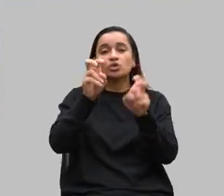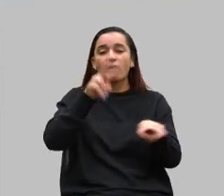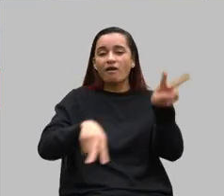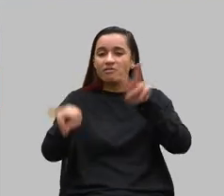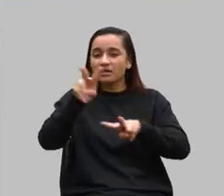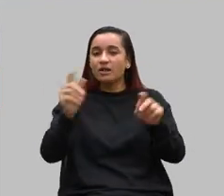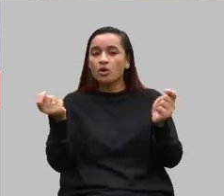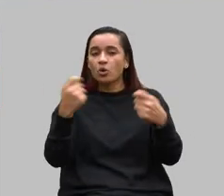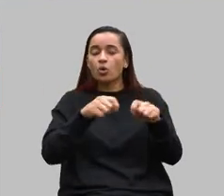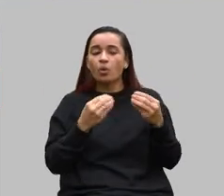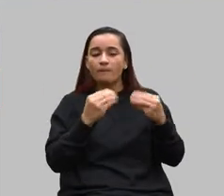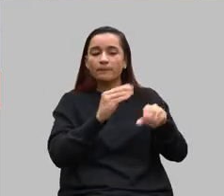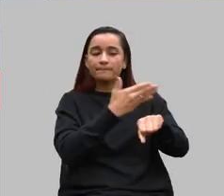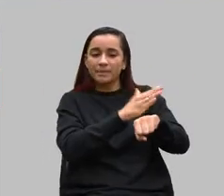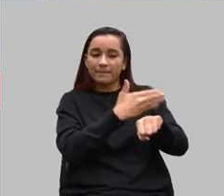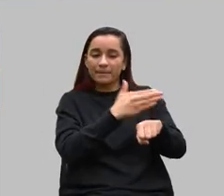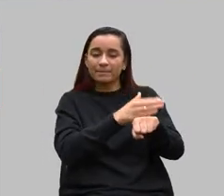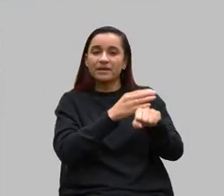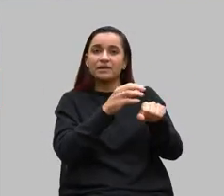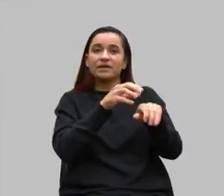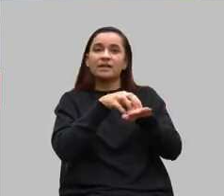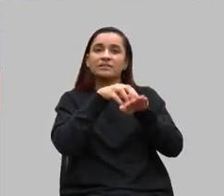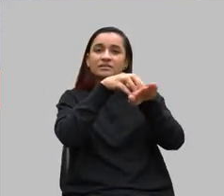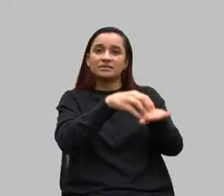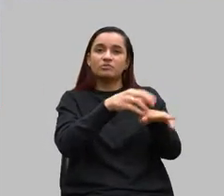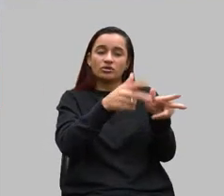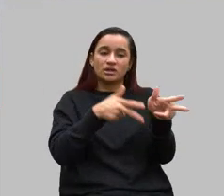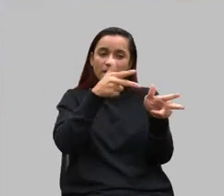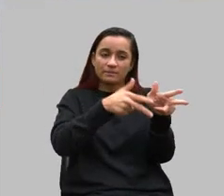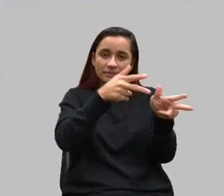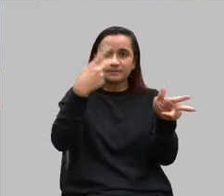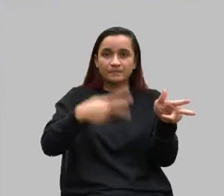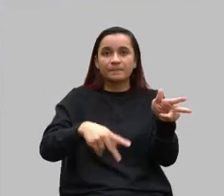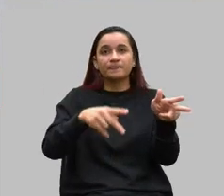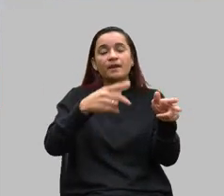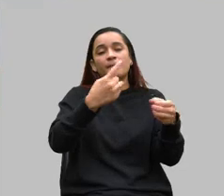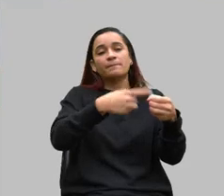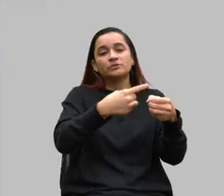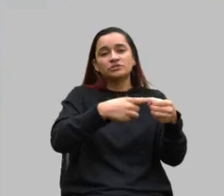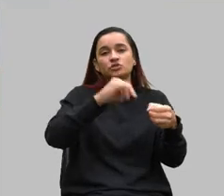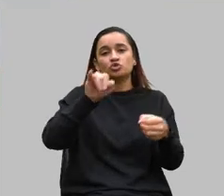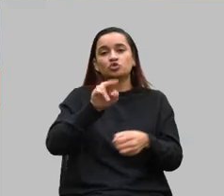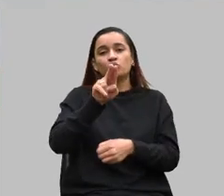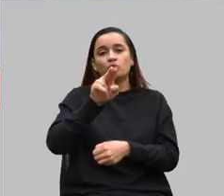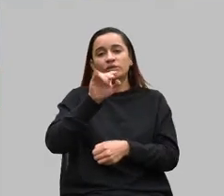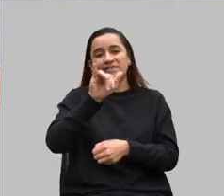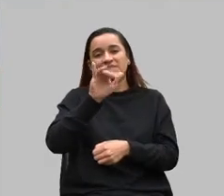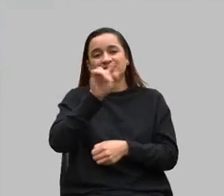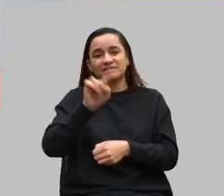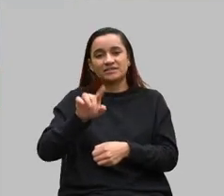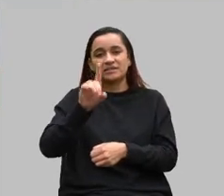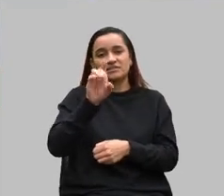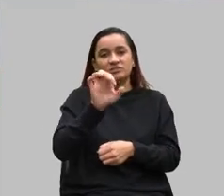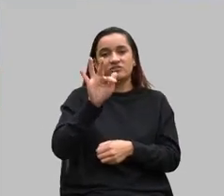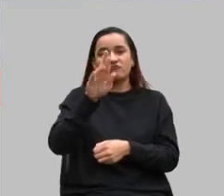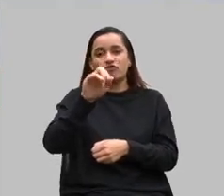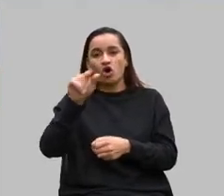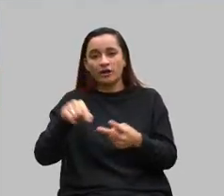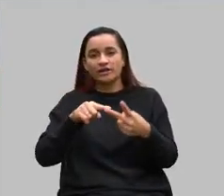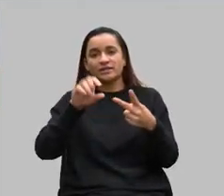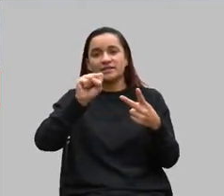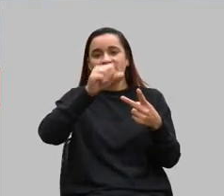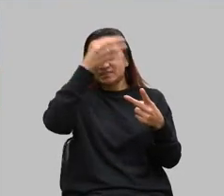transporte agiros sobre os trilhos entre os municípios de de Fora Santos do m e banque da câmara e